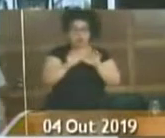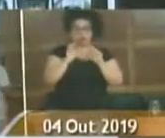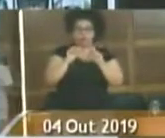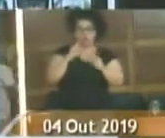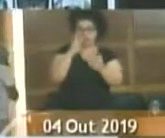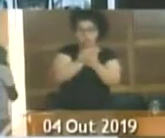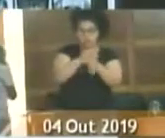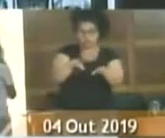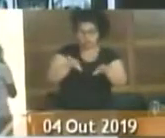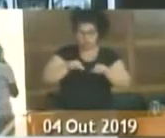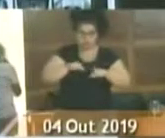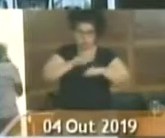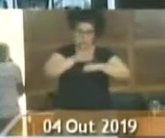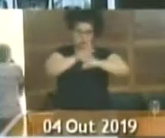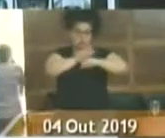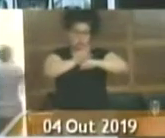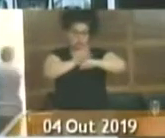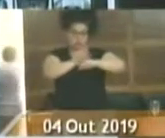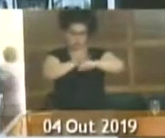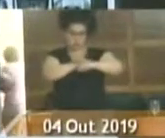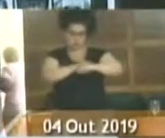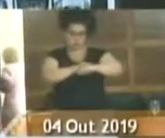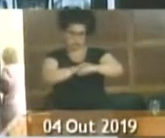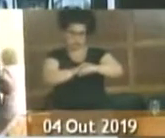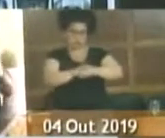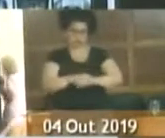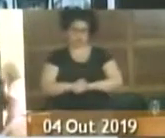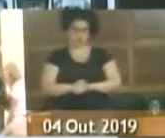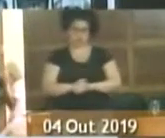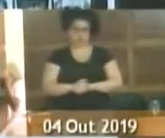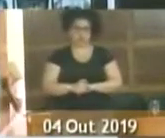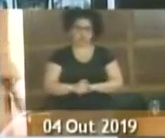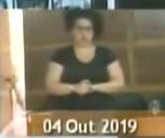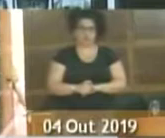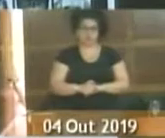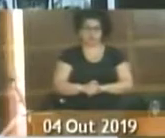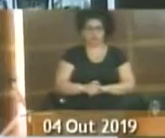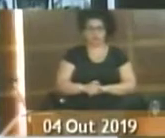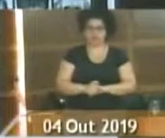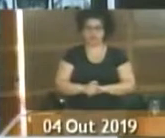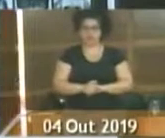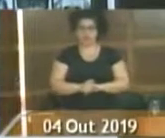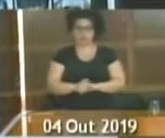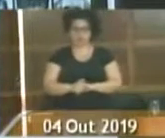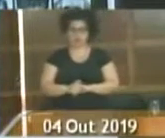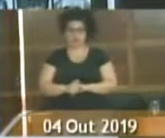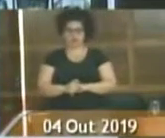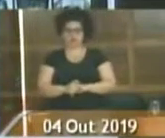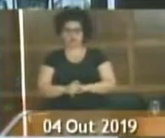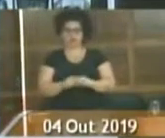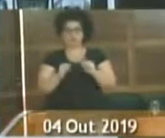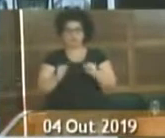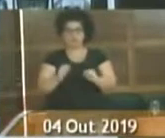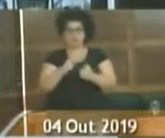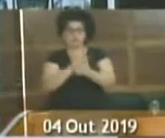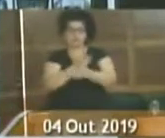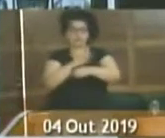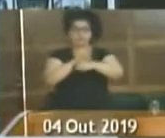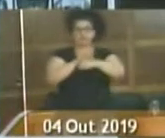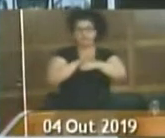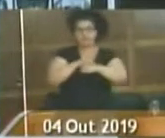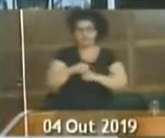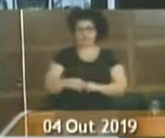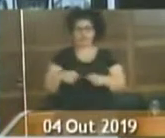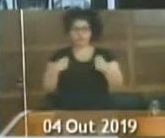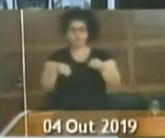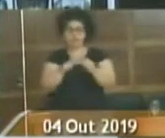bichinhos de vocês já ficaram doentes? Hein, crianças? Os bichinhos já ficaram doentes? E aí a gente tem que fazer o